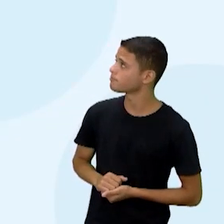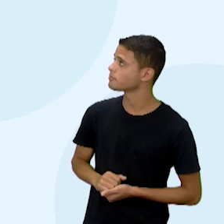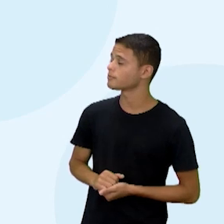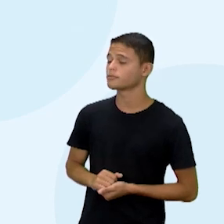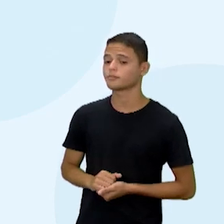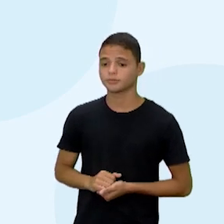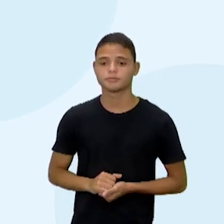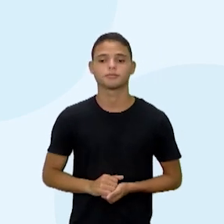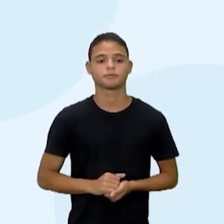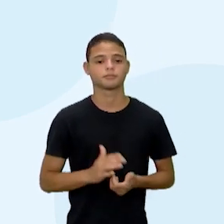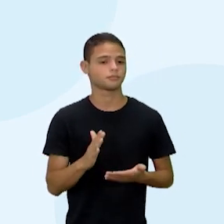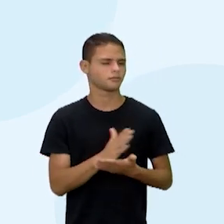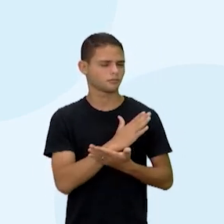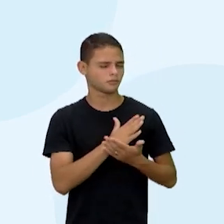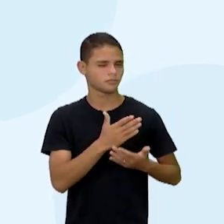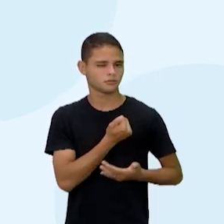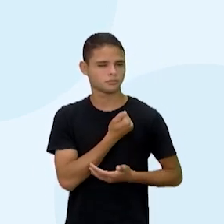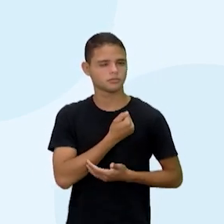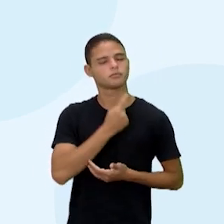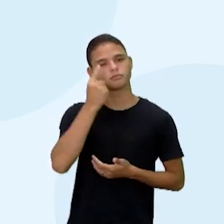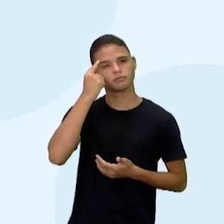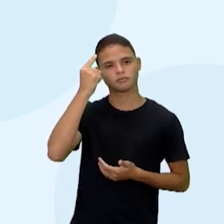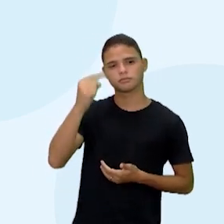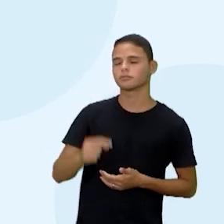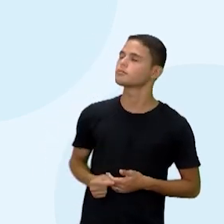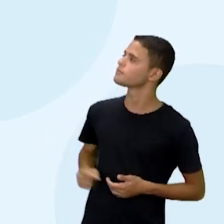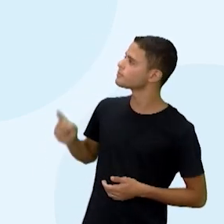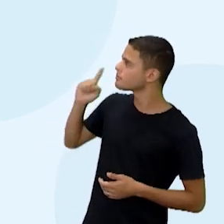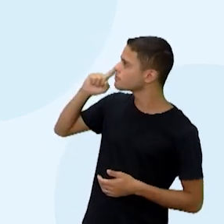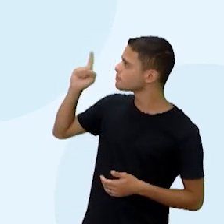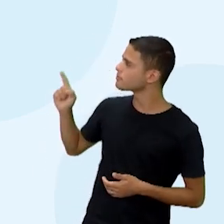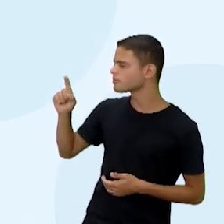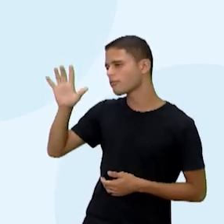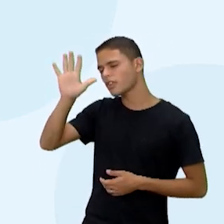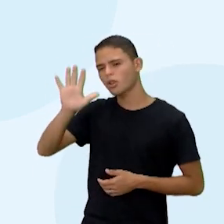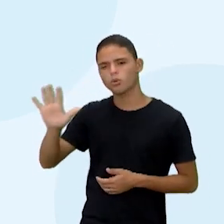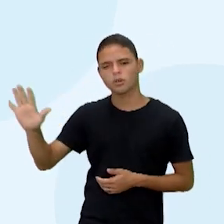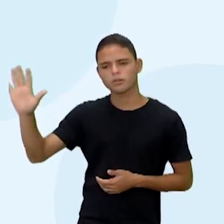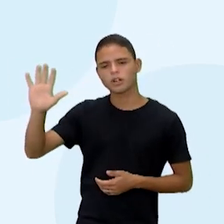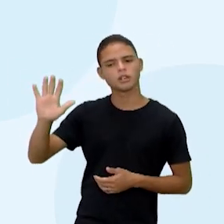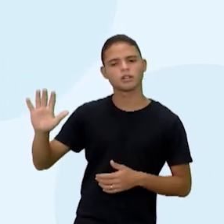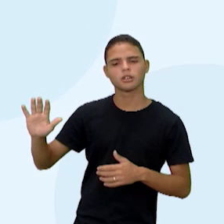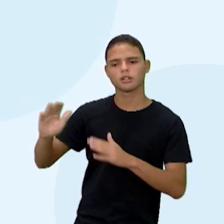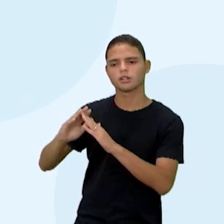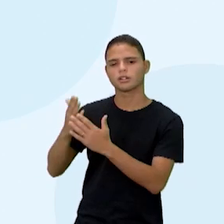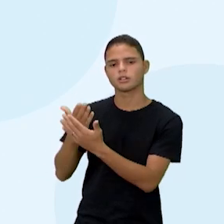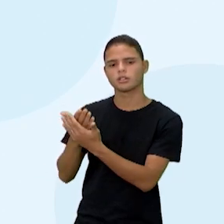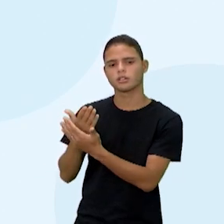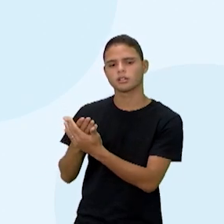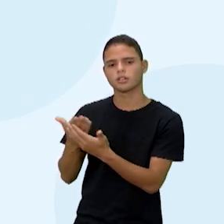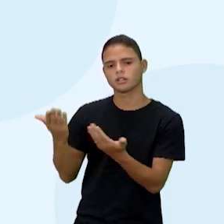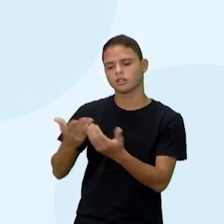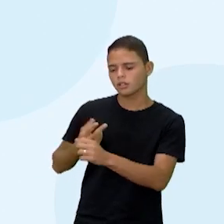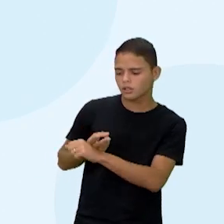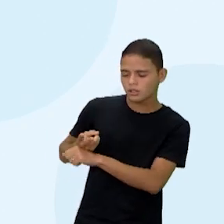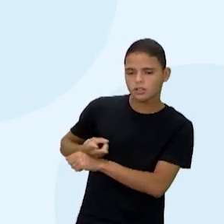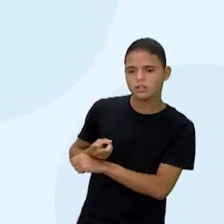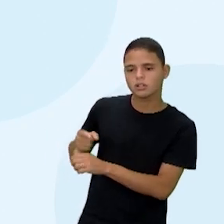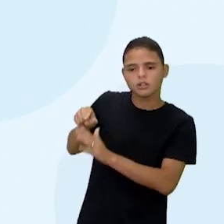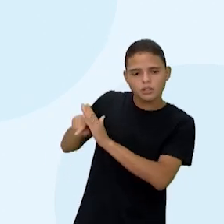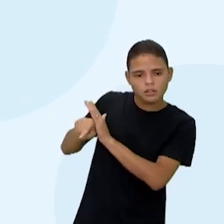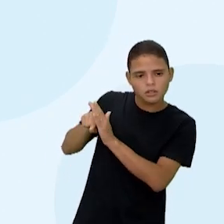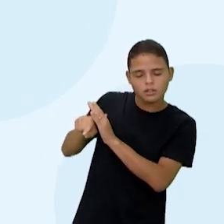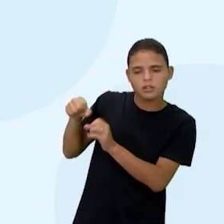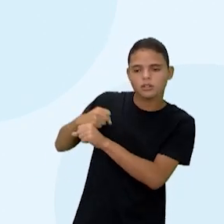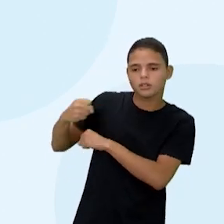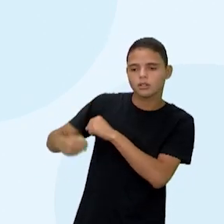Bom, eu trouxe alguns números aqui para a gente pensar, né, nesse universo na escola. Então, hoje, o nosso censo escolar de 2020, né, o